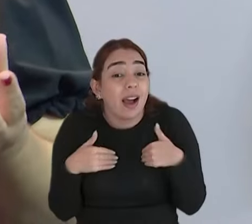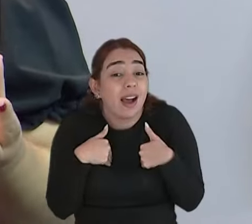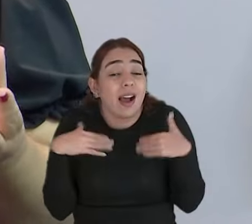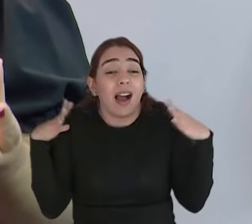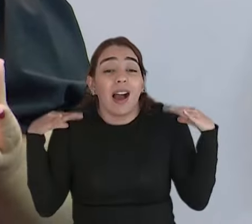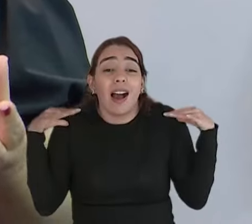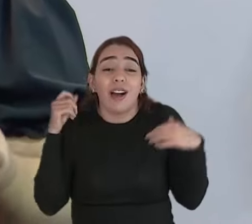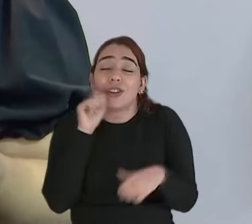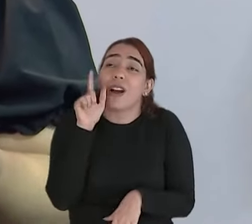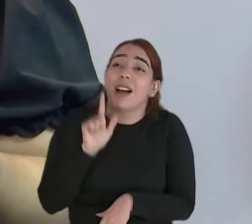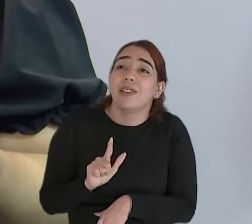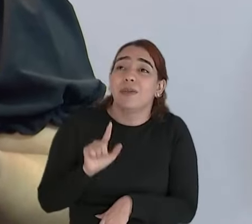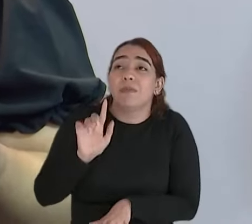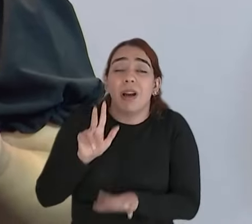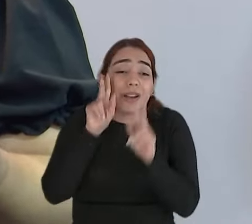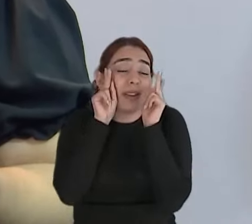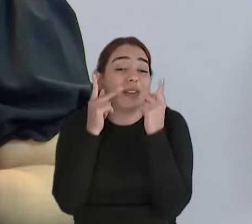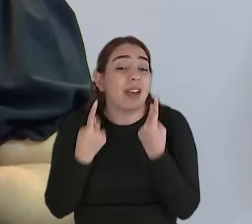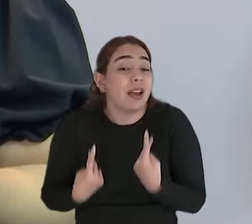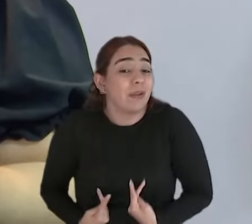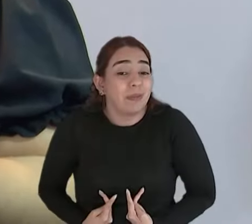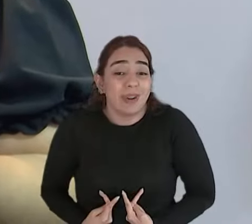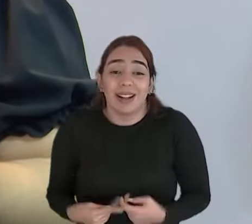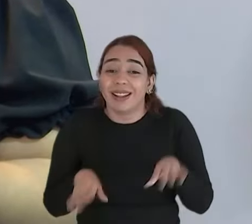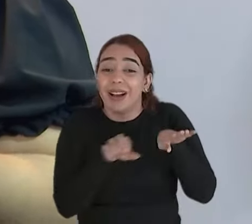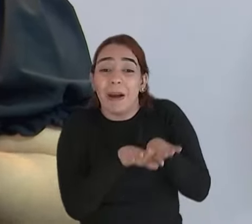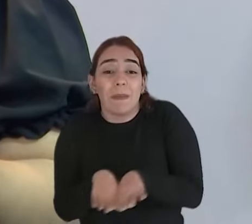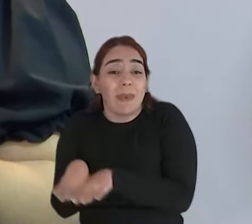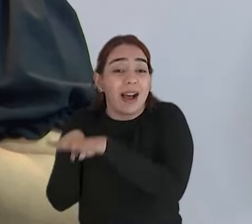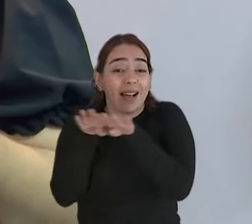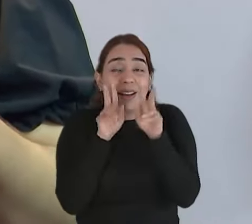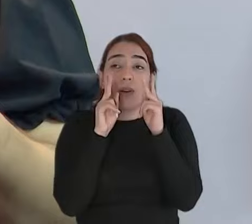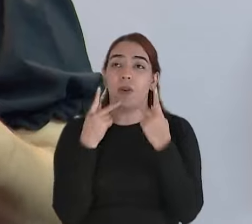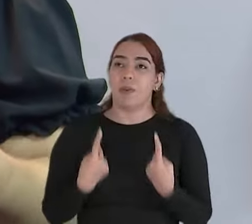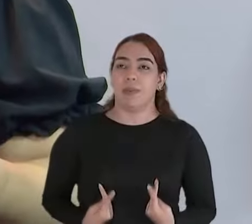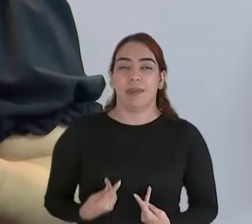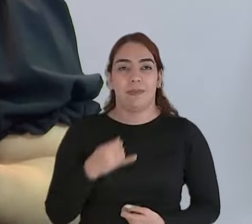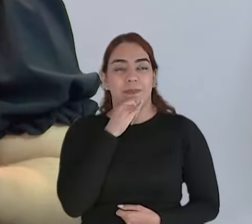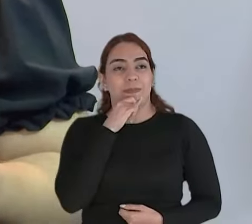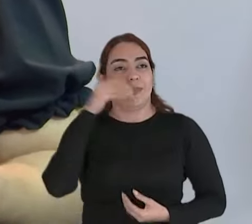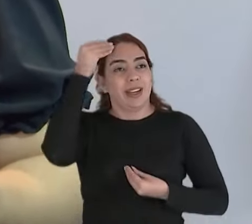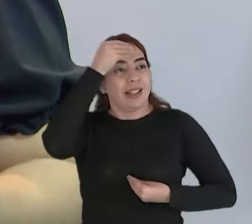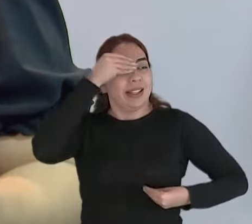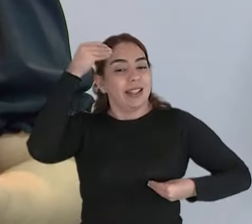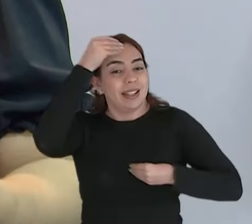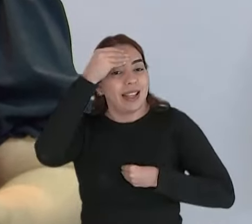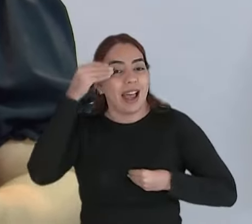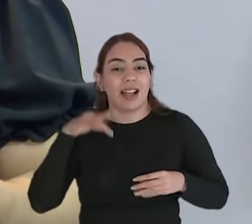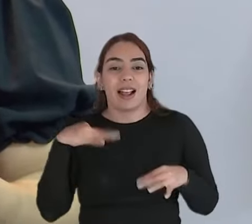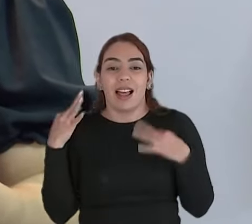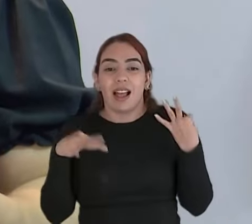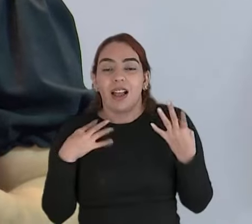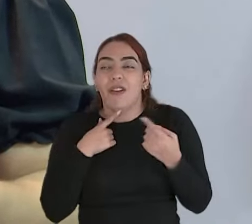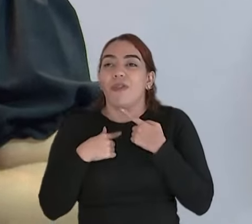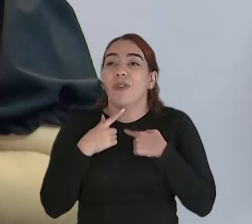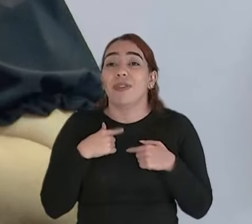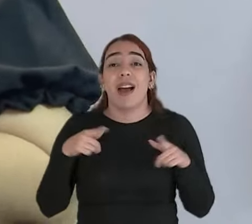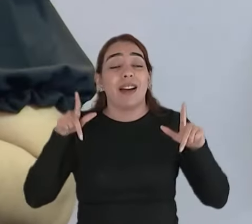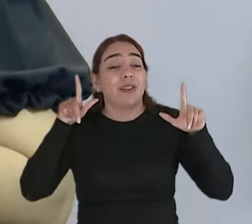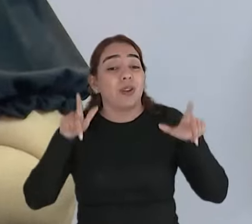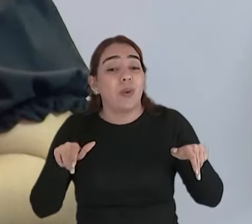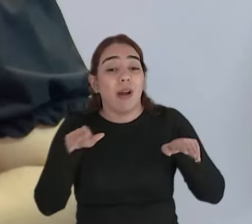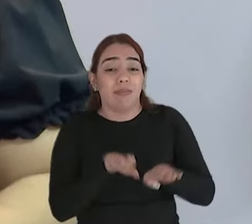na realidade, é um ser humano como outro qualquer. E essa questão da sexualidade vai despertar, como em todo ser humano. E,